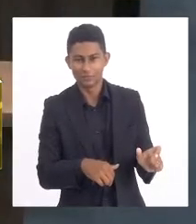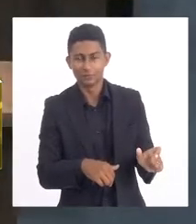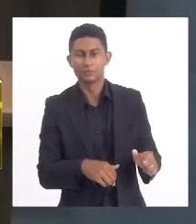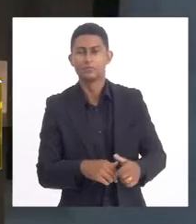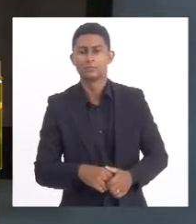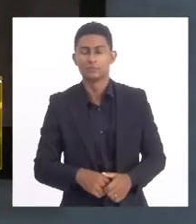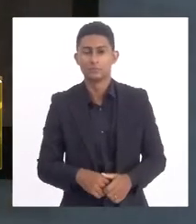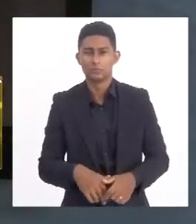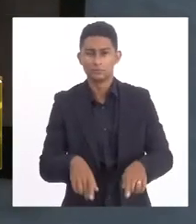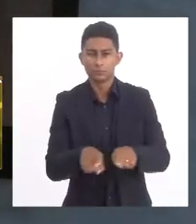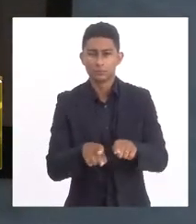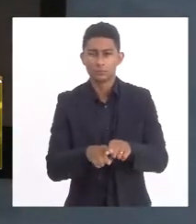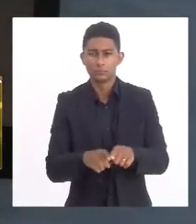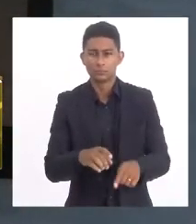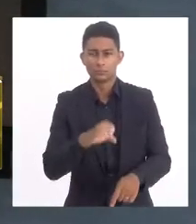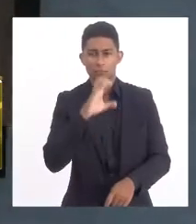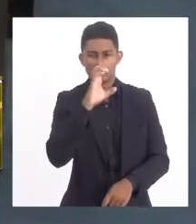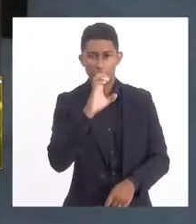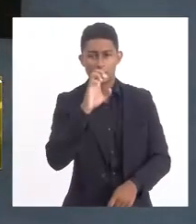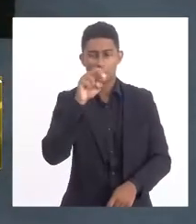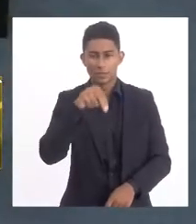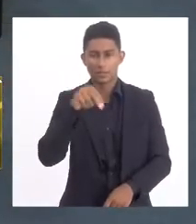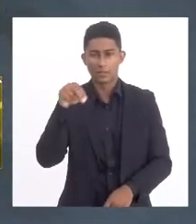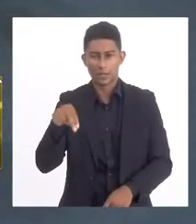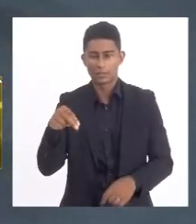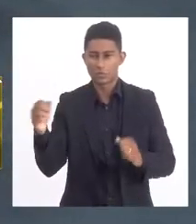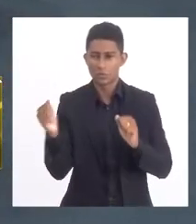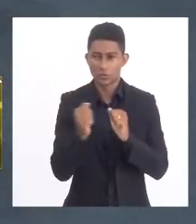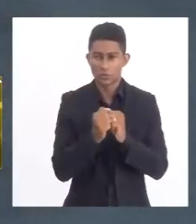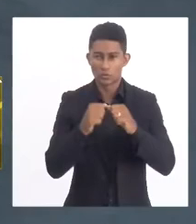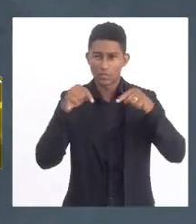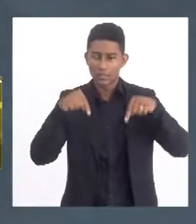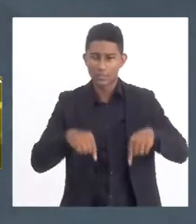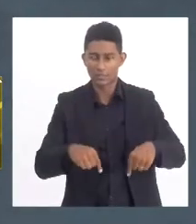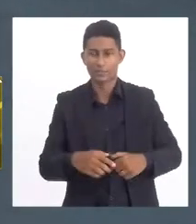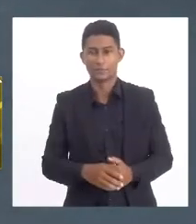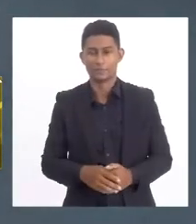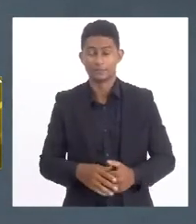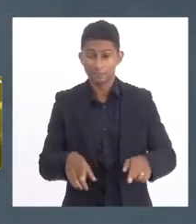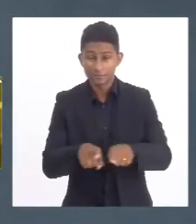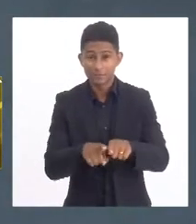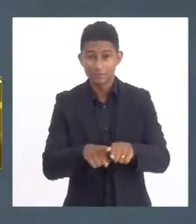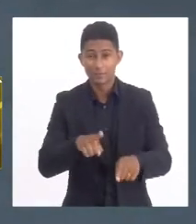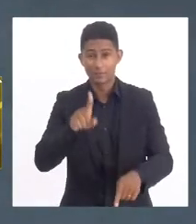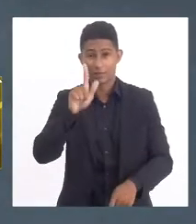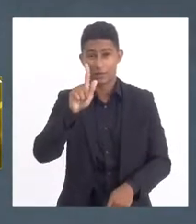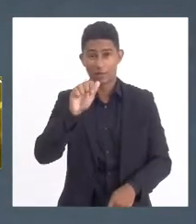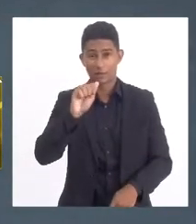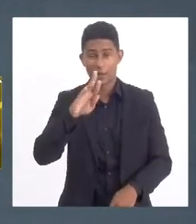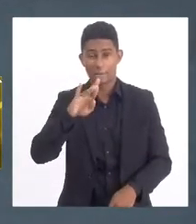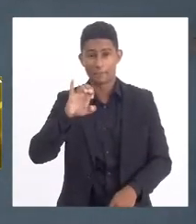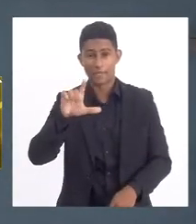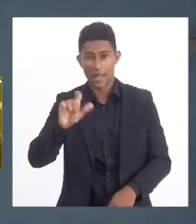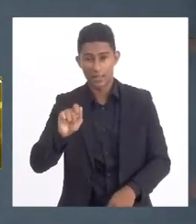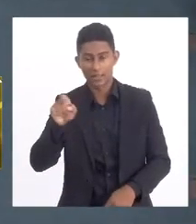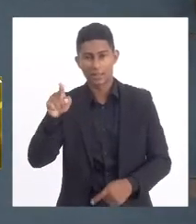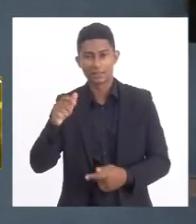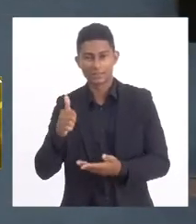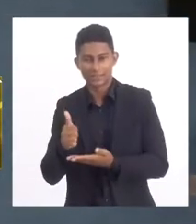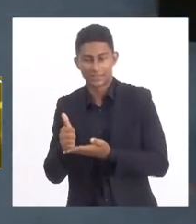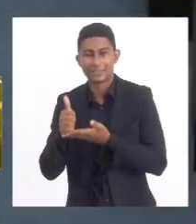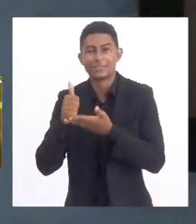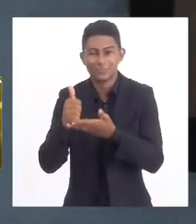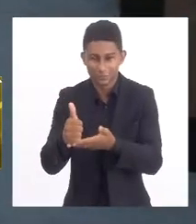agradecer também a CNN que está aqui conosco Gabriela Marques assessora parlamentar do deputado federal